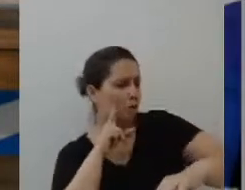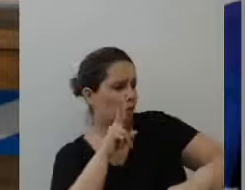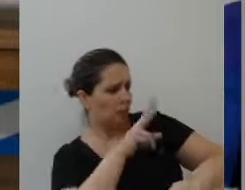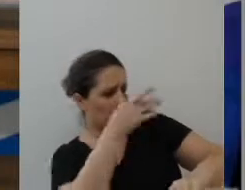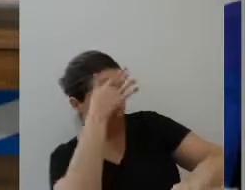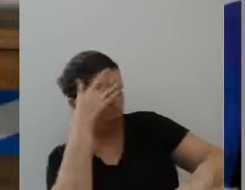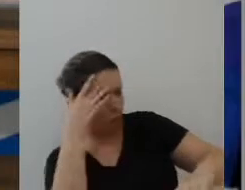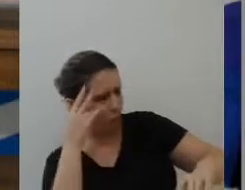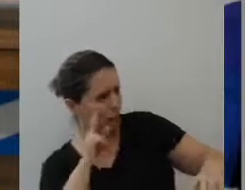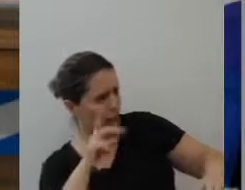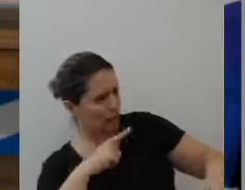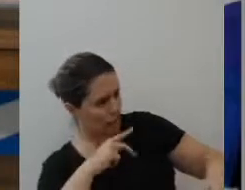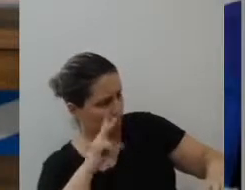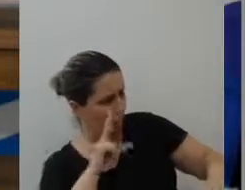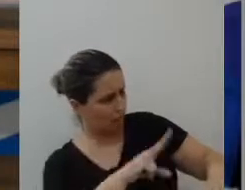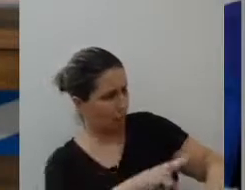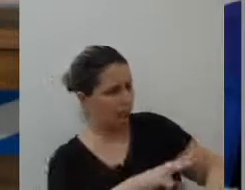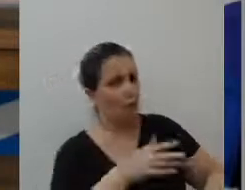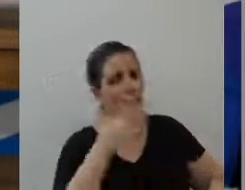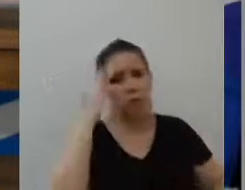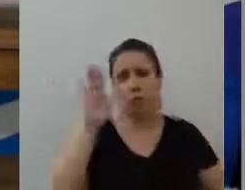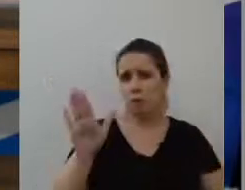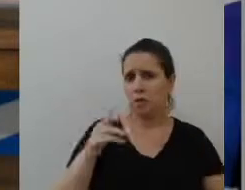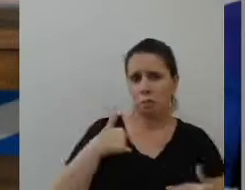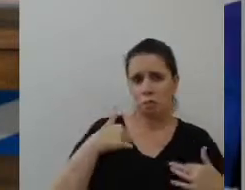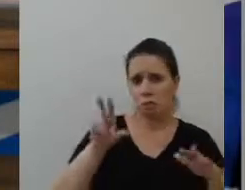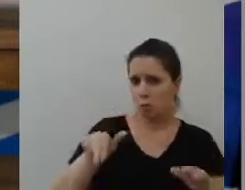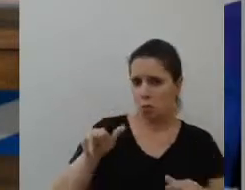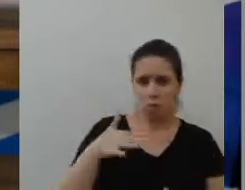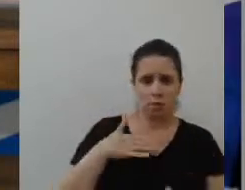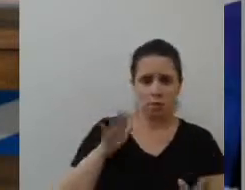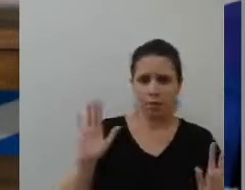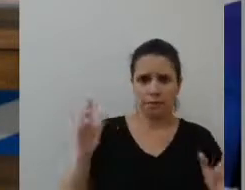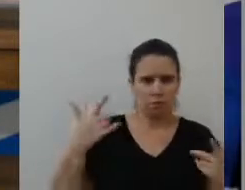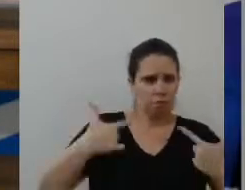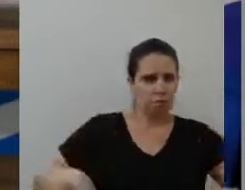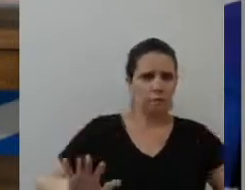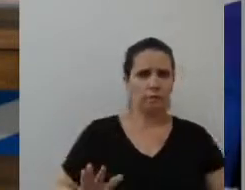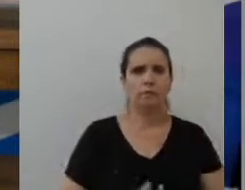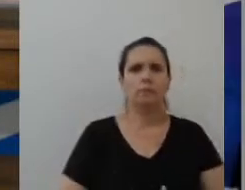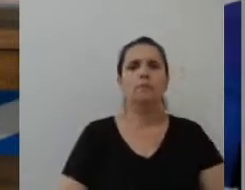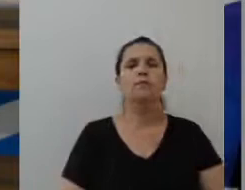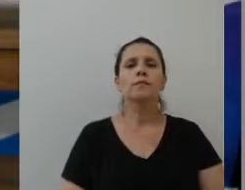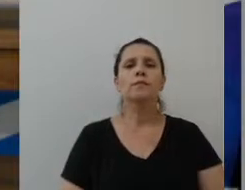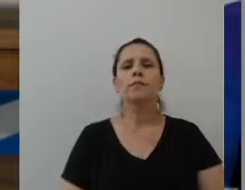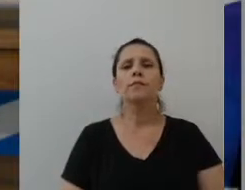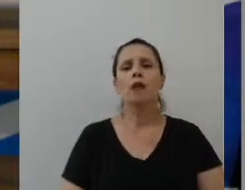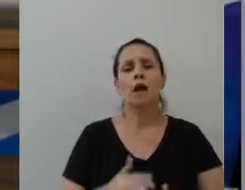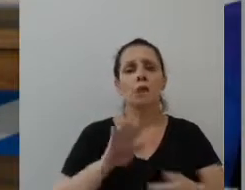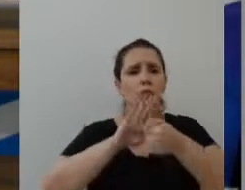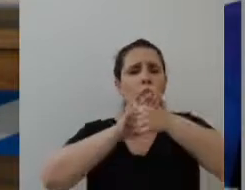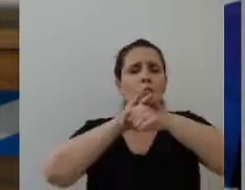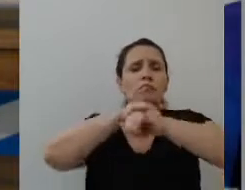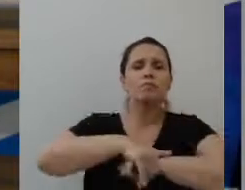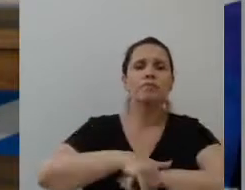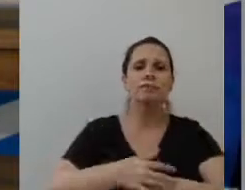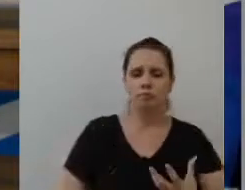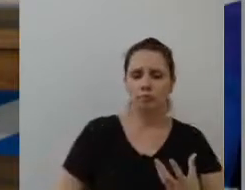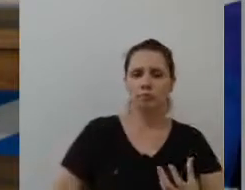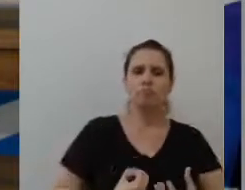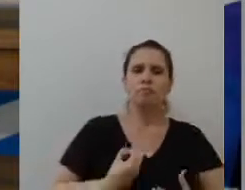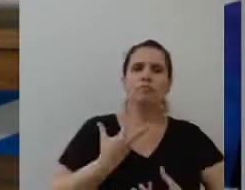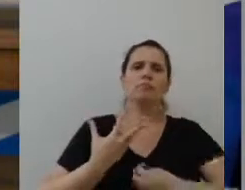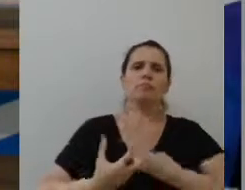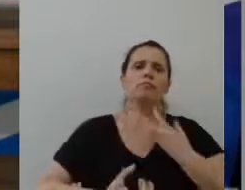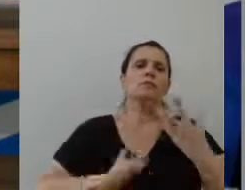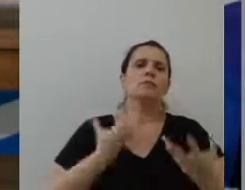online, né? Dizem, eu nunca passei por isso não, né? Ui. Bom, enfim. Então, à noite é que a emoção flui.